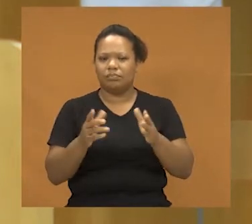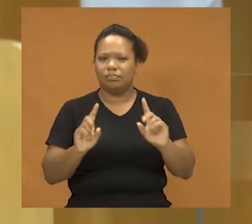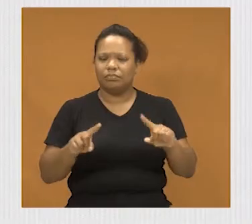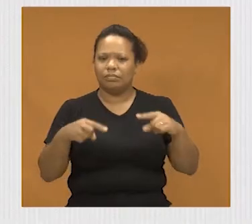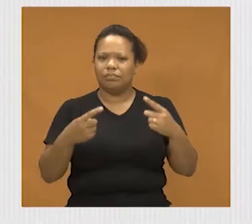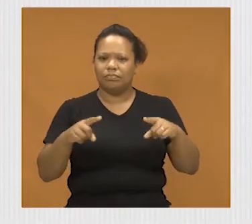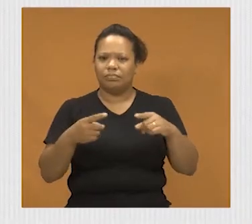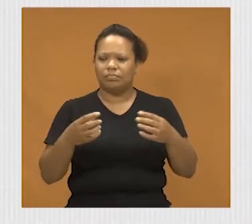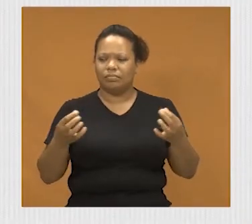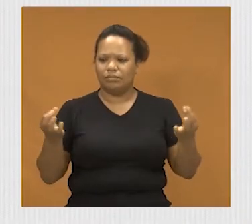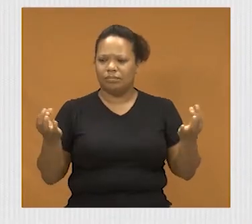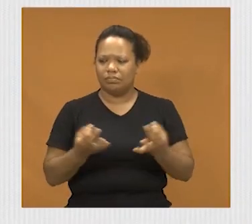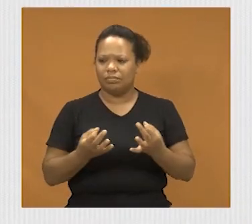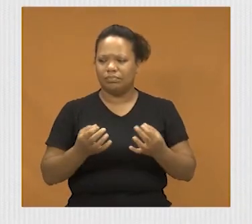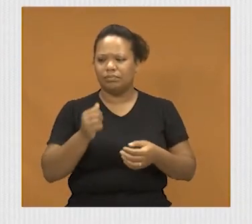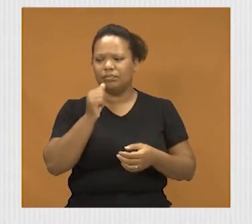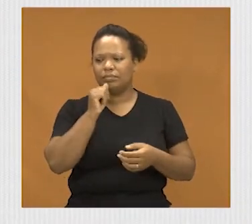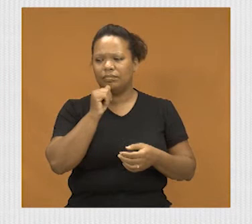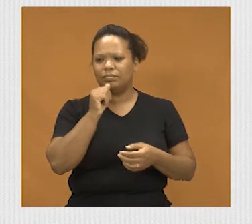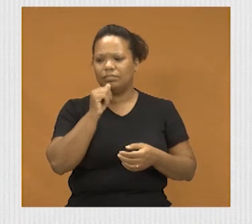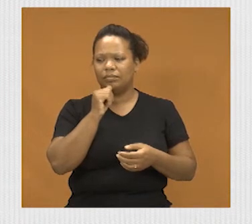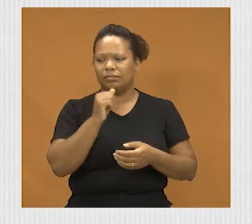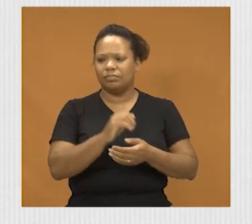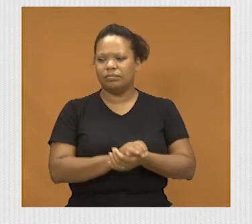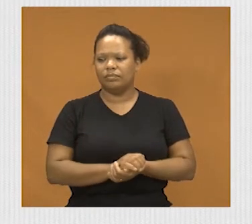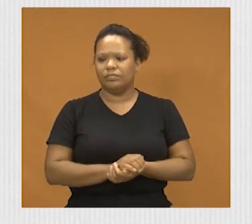Então, não está correto, alguma coisa está errada.